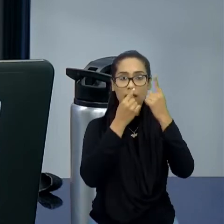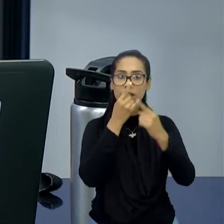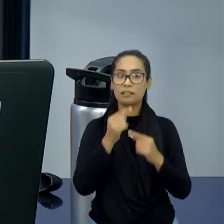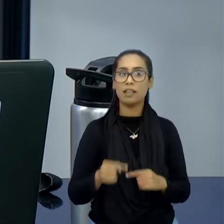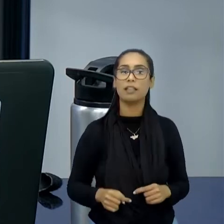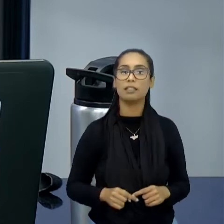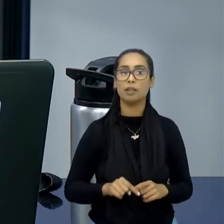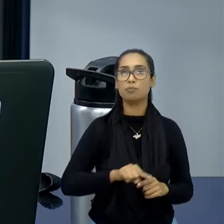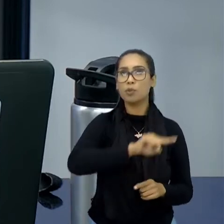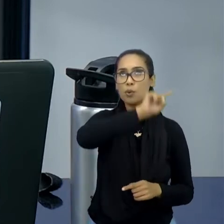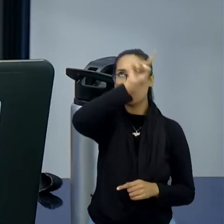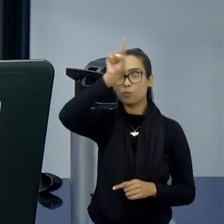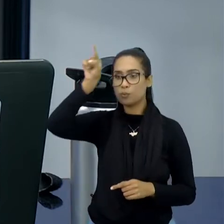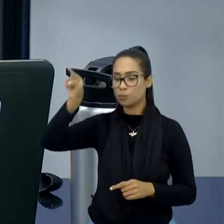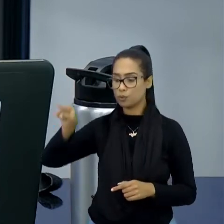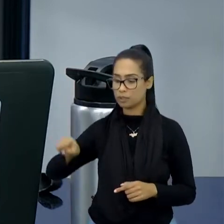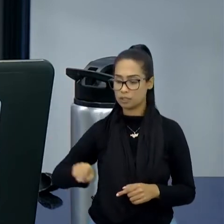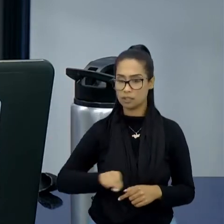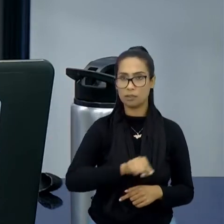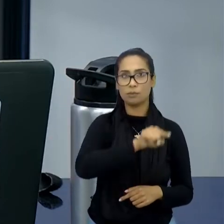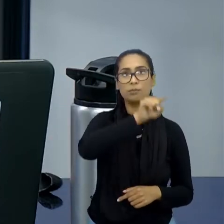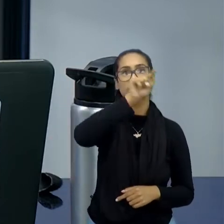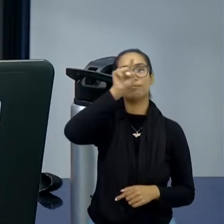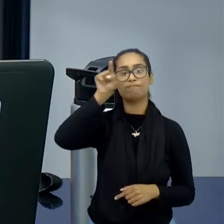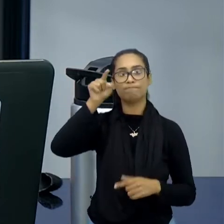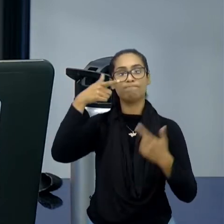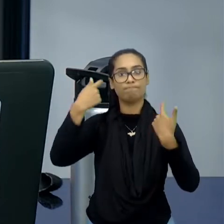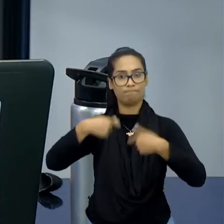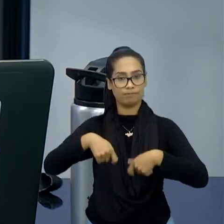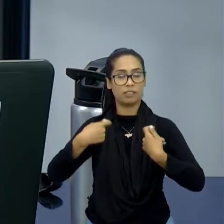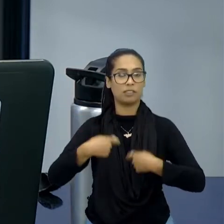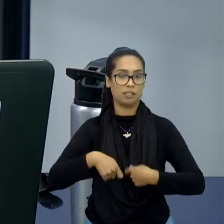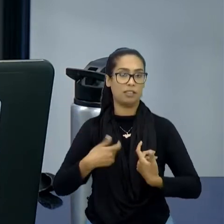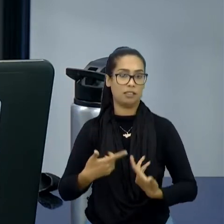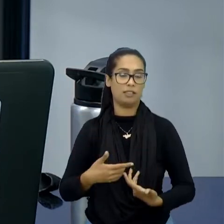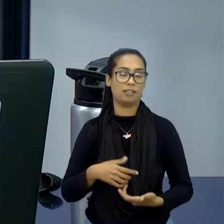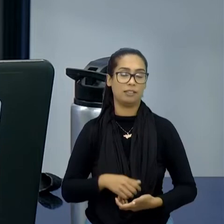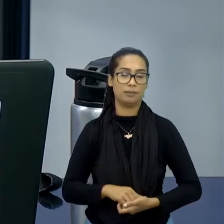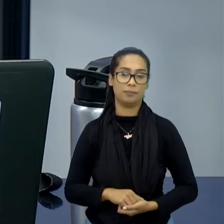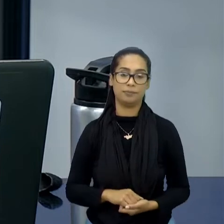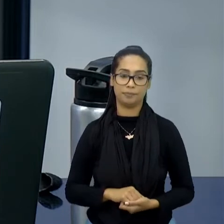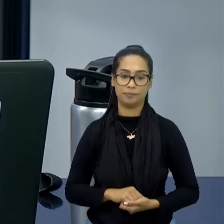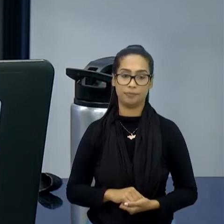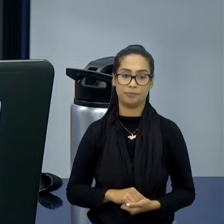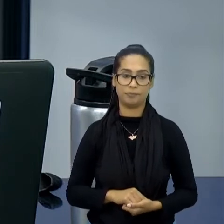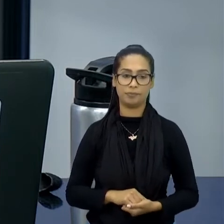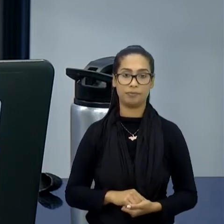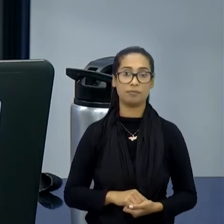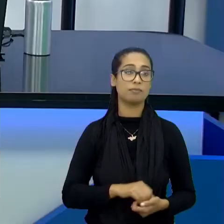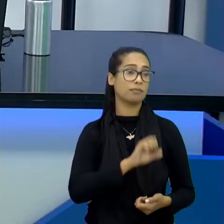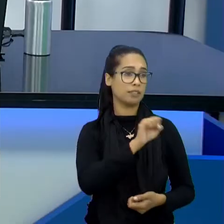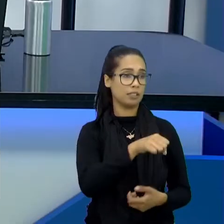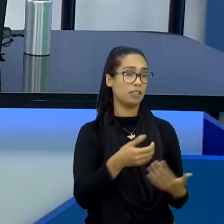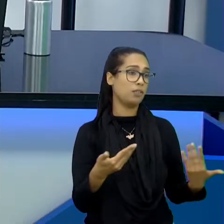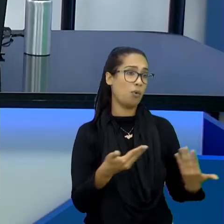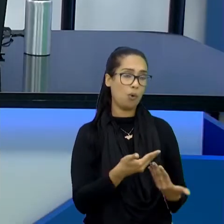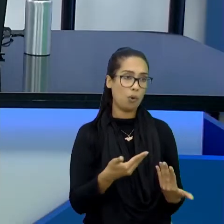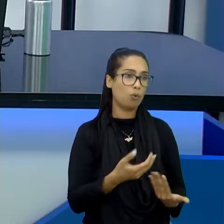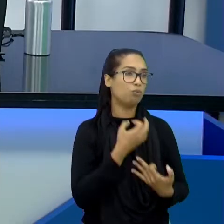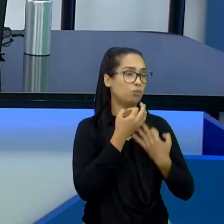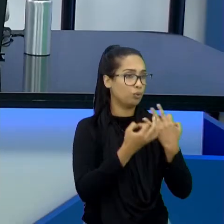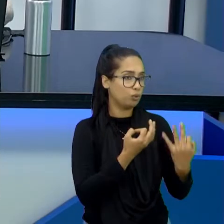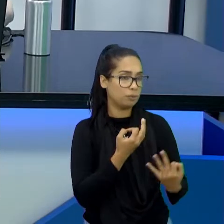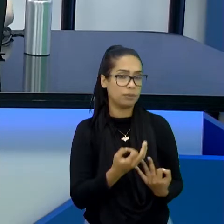ciclo completo de elementos para que assim se possa chamar. Né? Isso. E eu fiz esse comentário, Mafê,